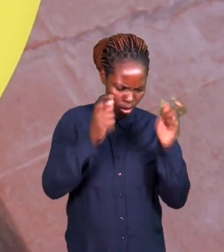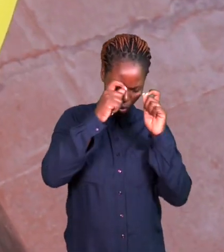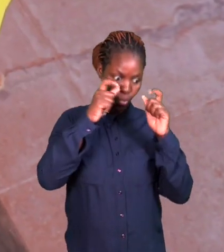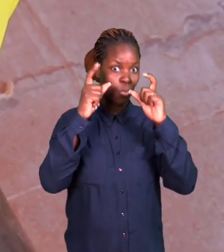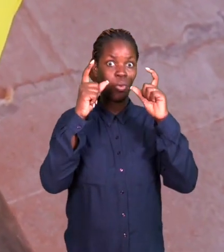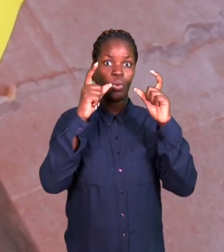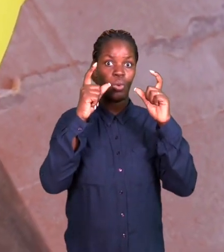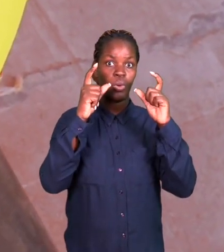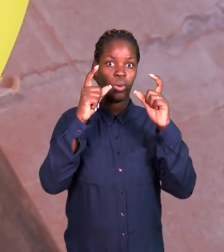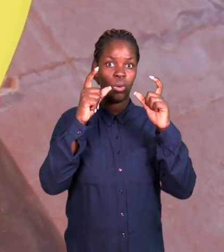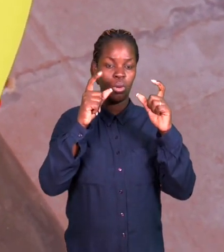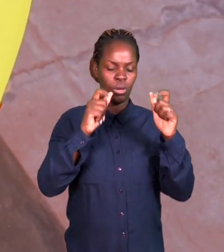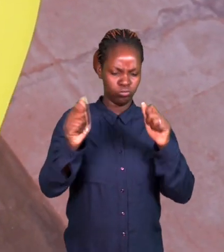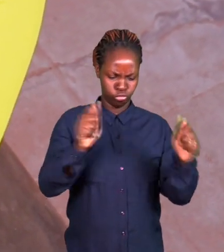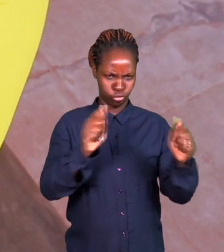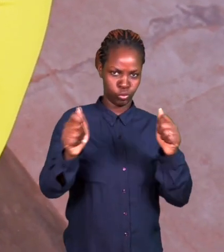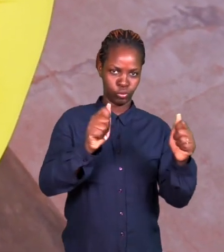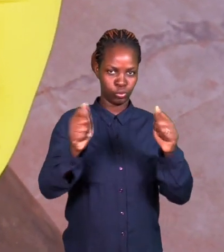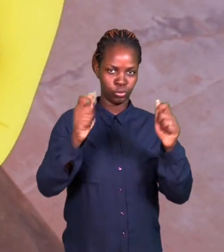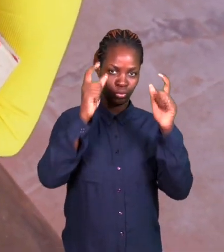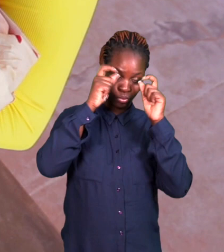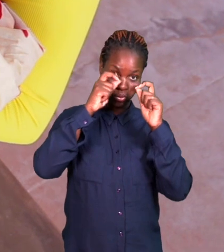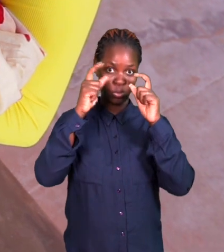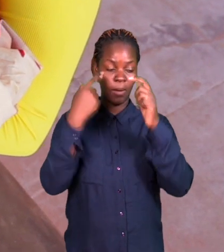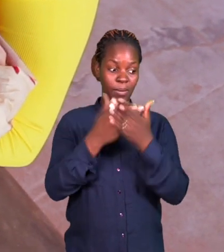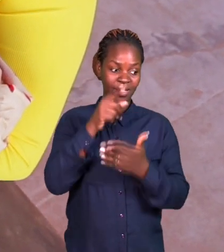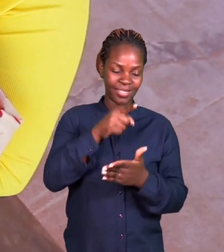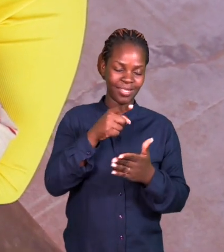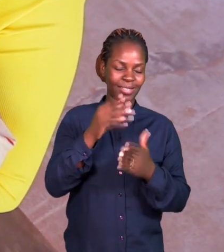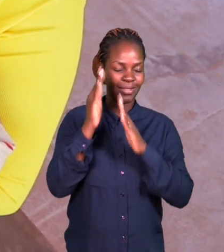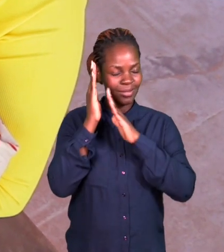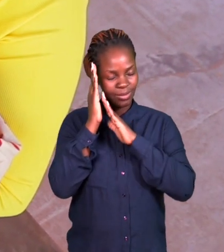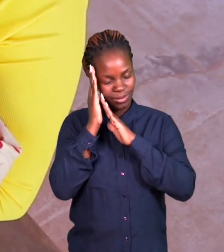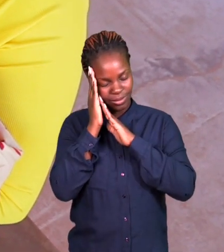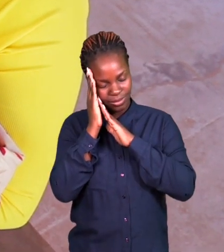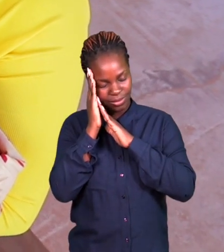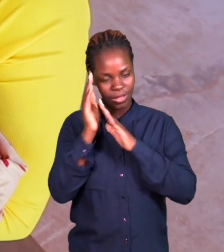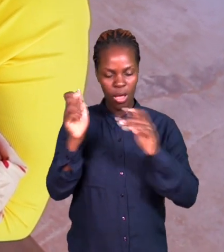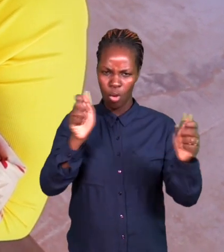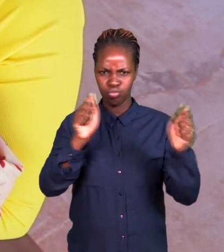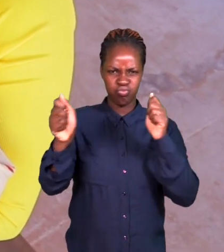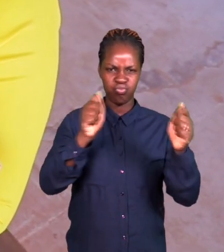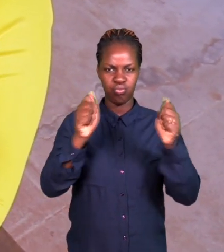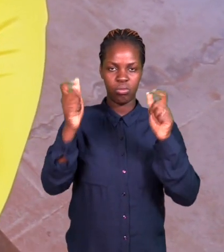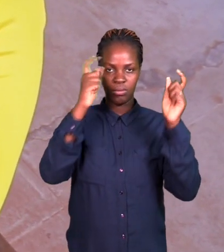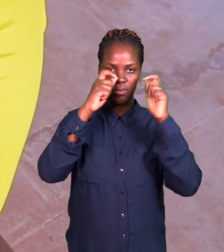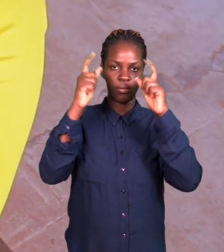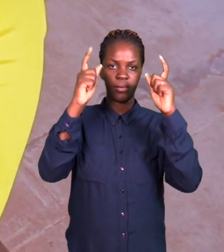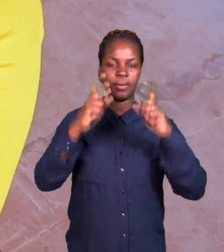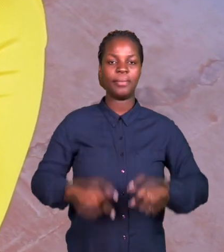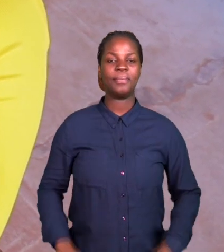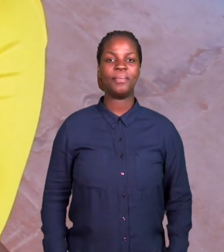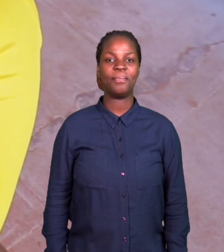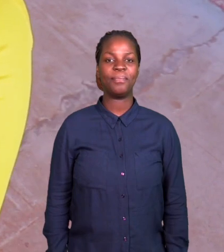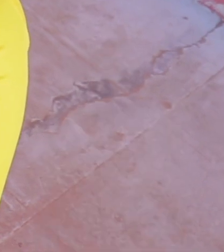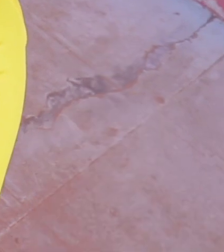tenta acordar o bebê para podermos... Vamos pressionar um pouco para poder... Porque o bebê está a dormir, vamos